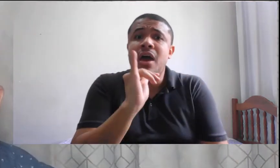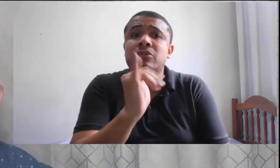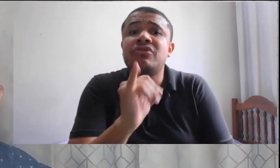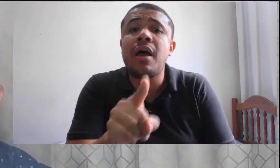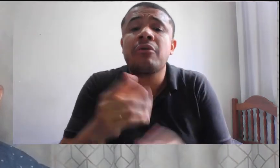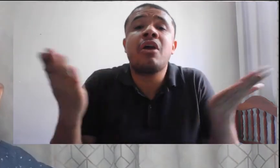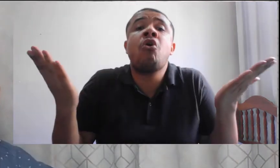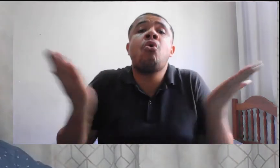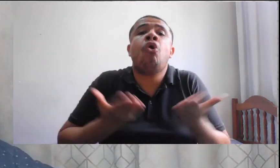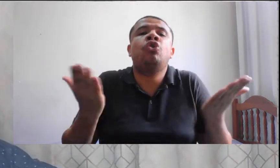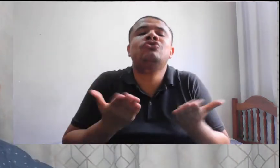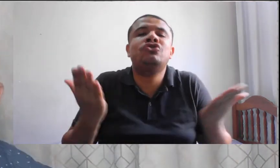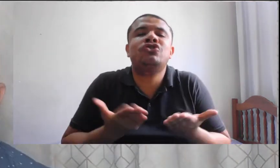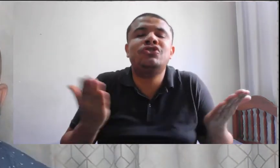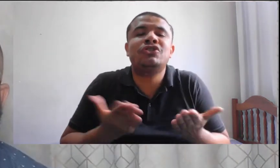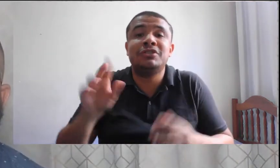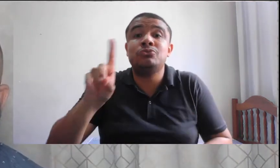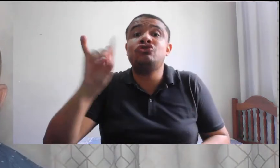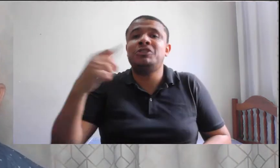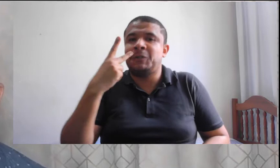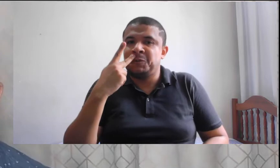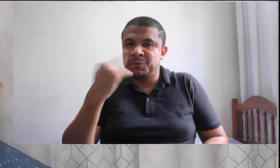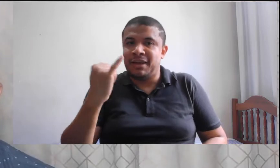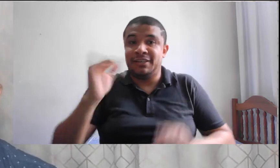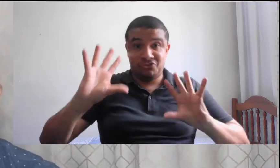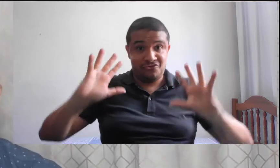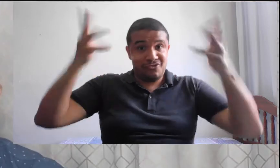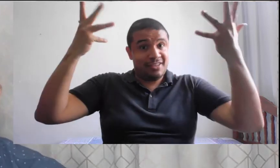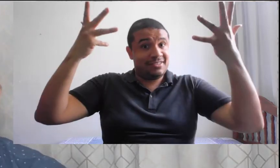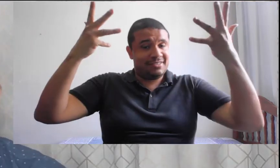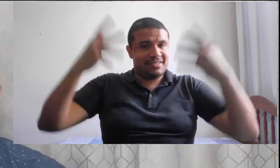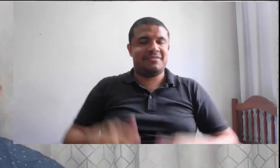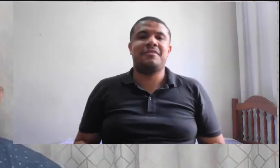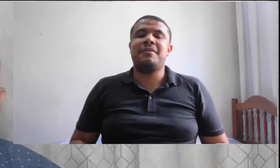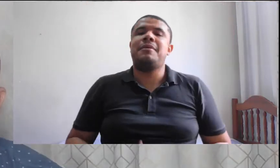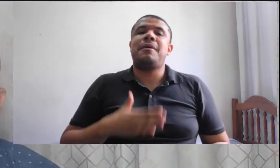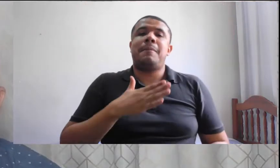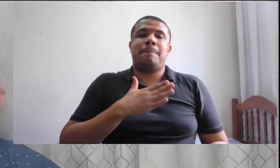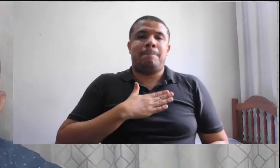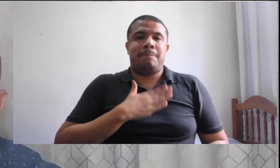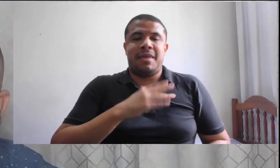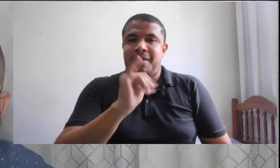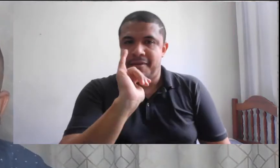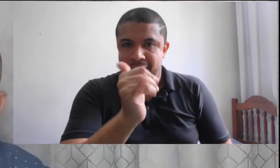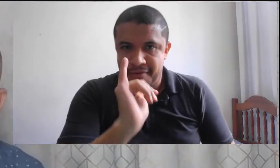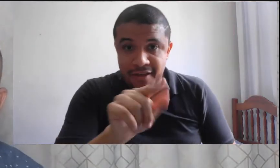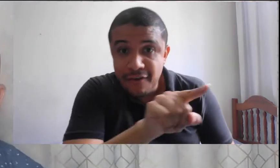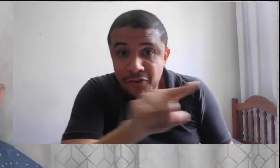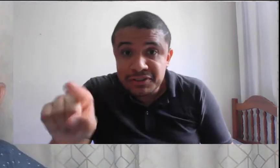dizer nesse dia tão festivo? A minha mensagem é para você, pai,